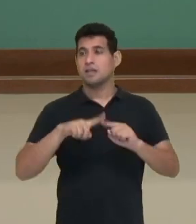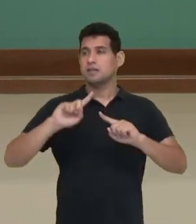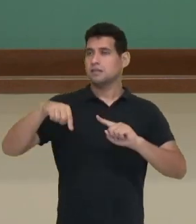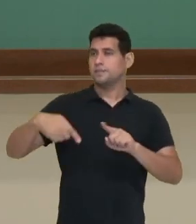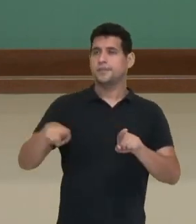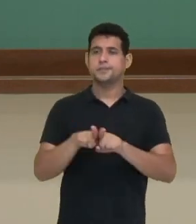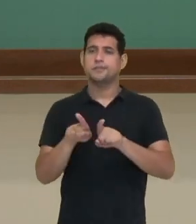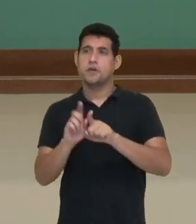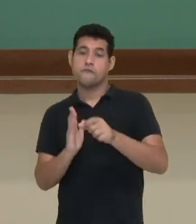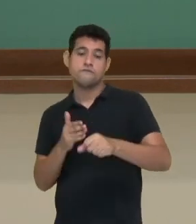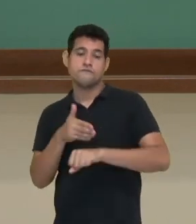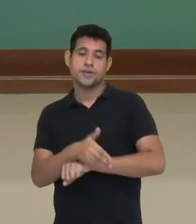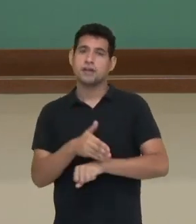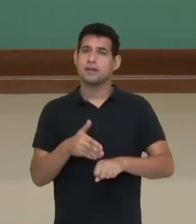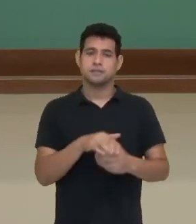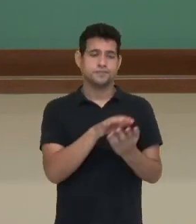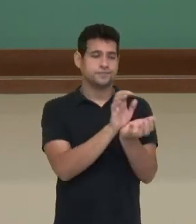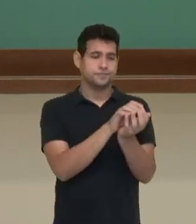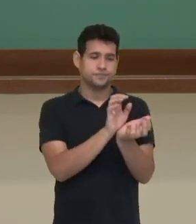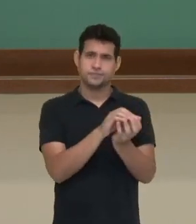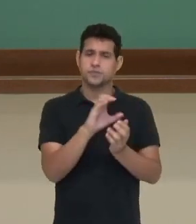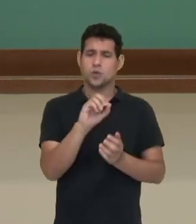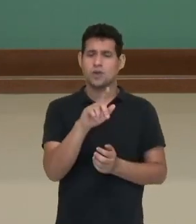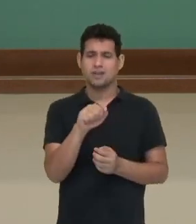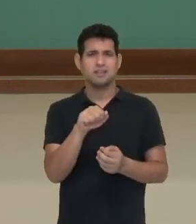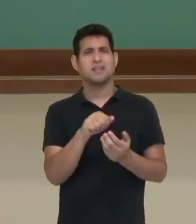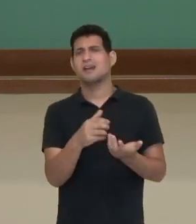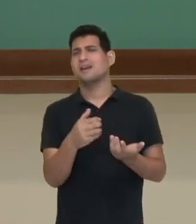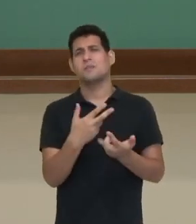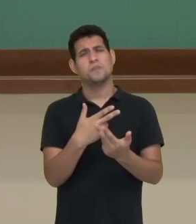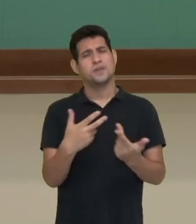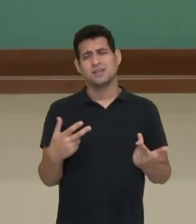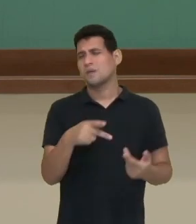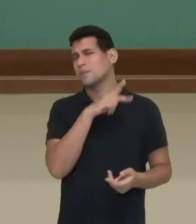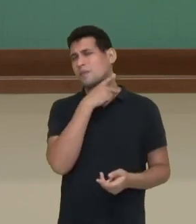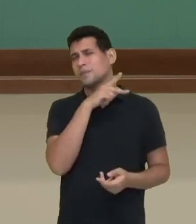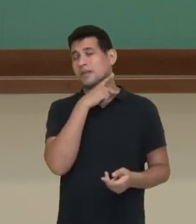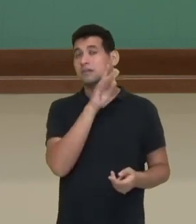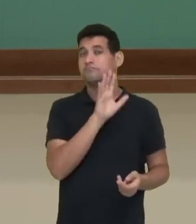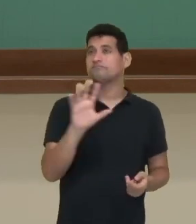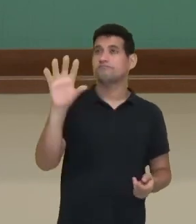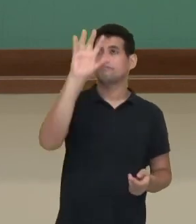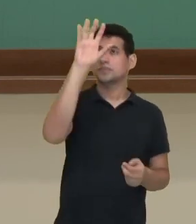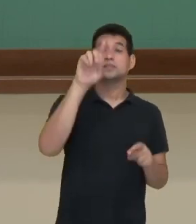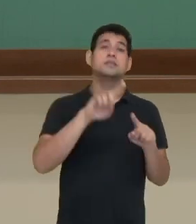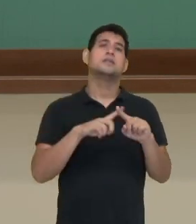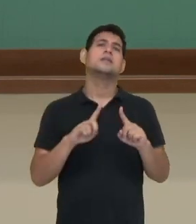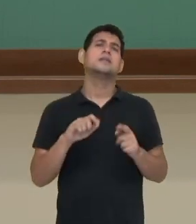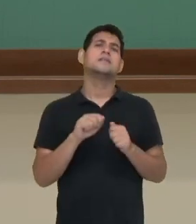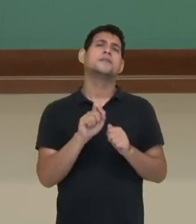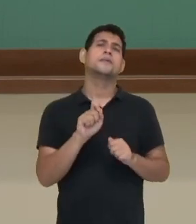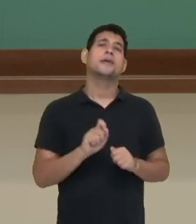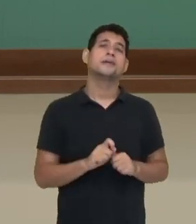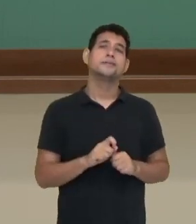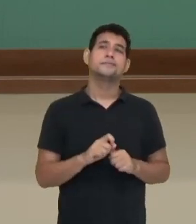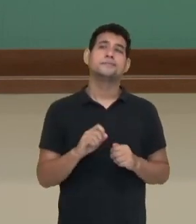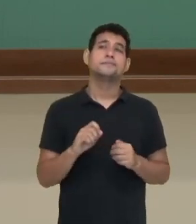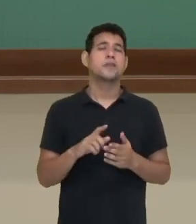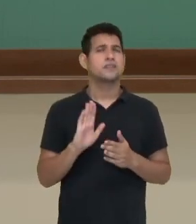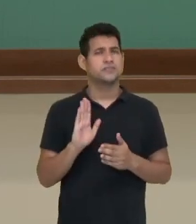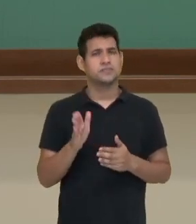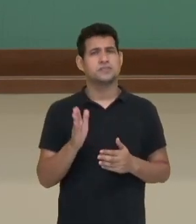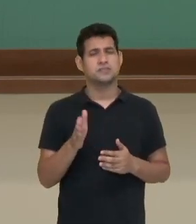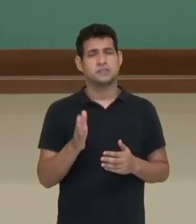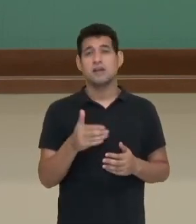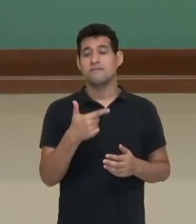eles invadem Recife, Olinda, Pernambuco, Paraíba, aquela região mais acima, e ali eles ficam por 25 anos